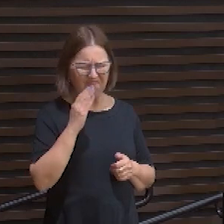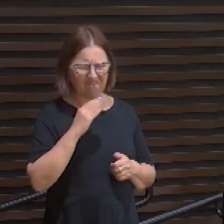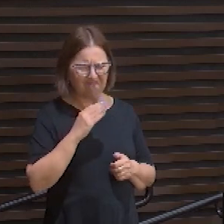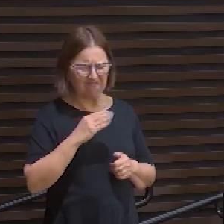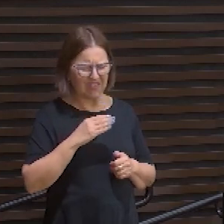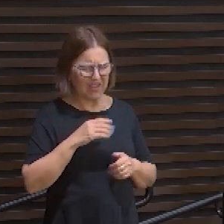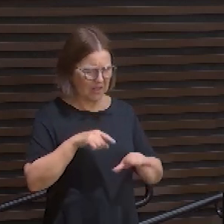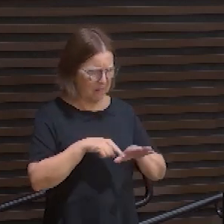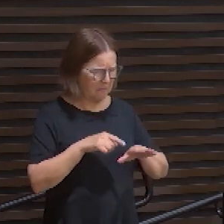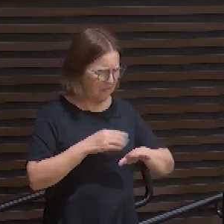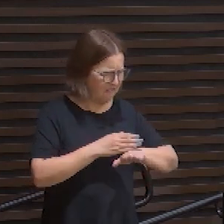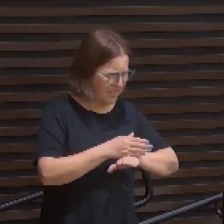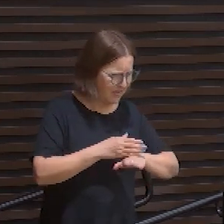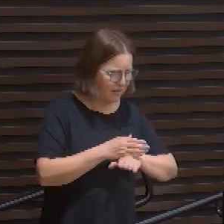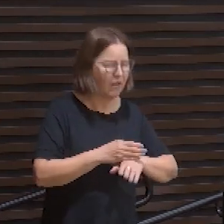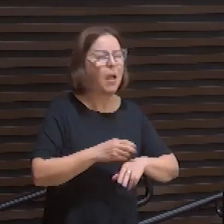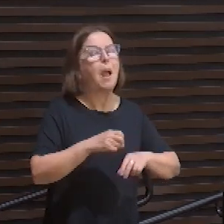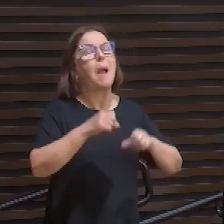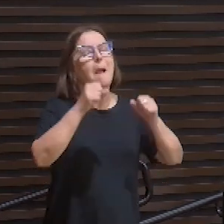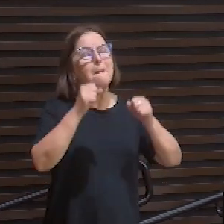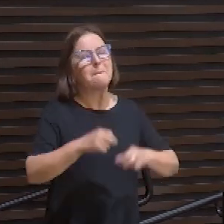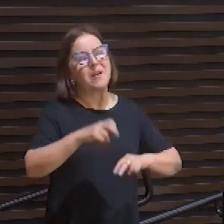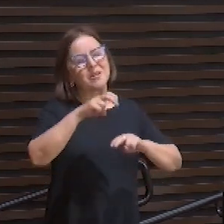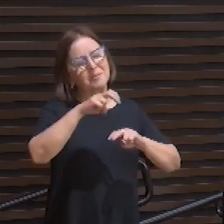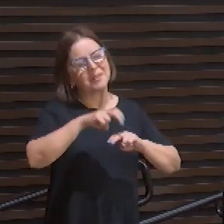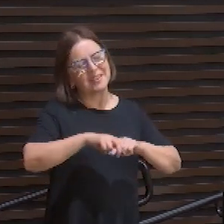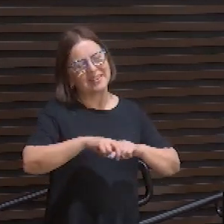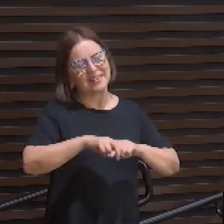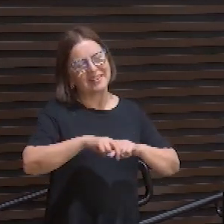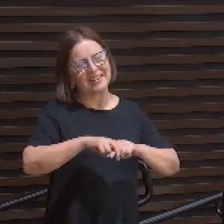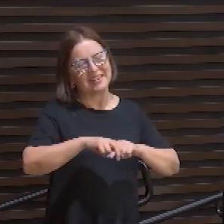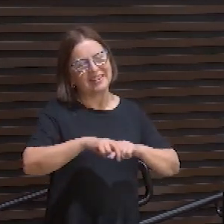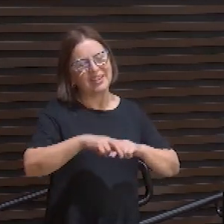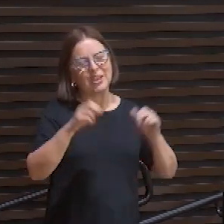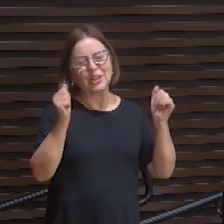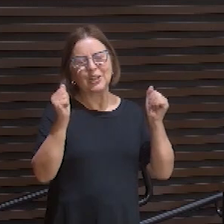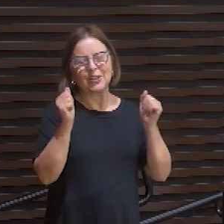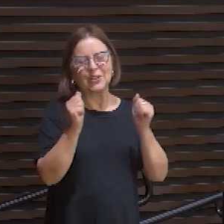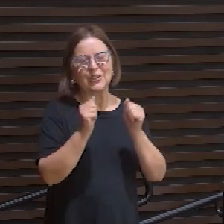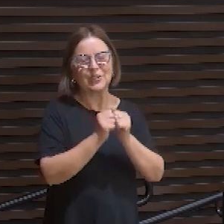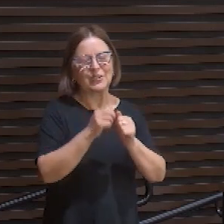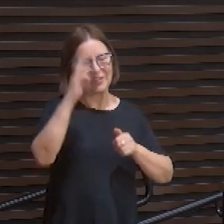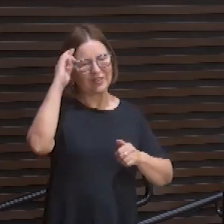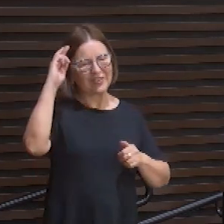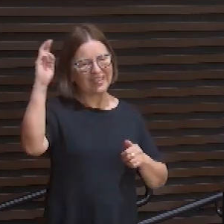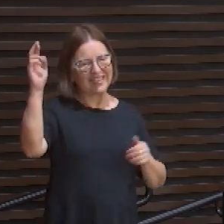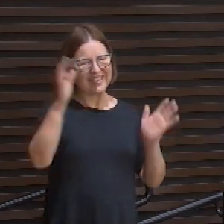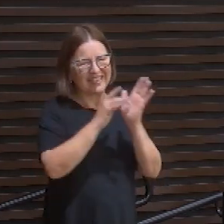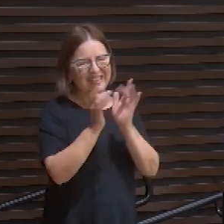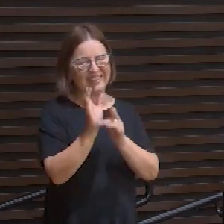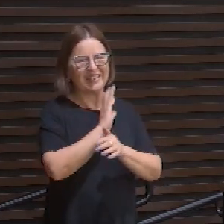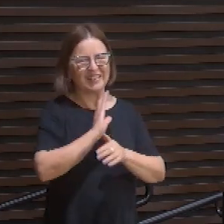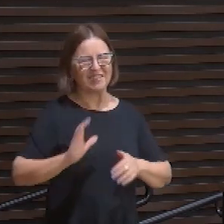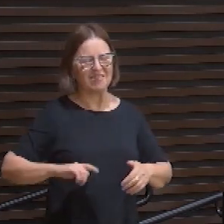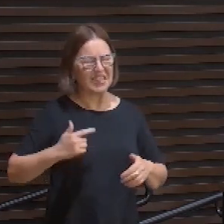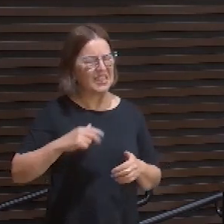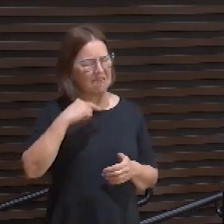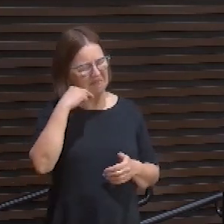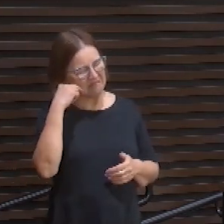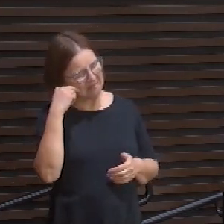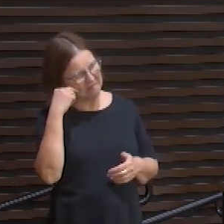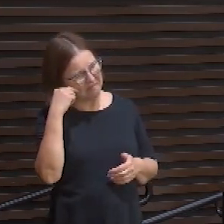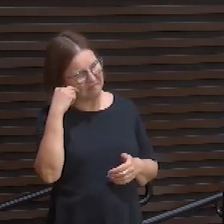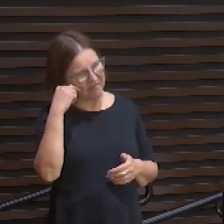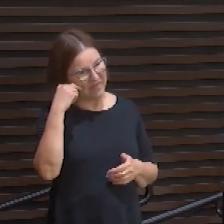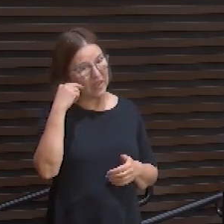do banquete do meu Senhor Jesus Cristo, sem vergonha, sem